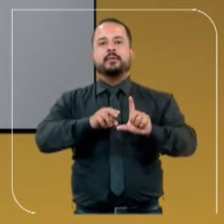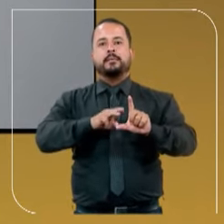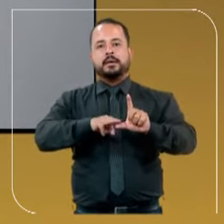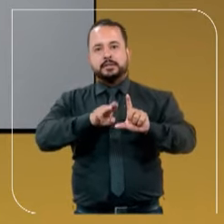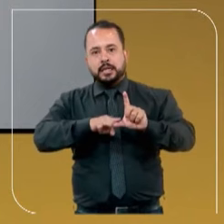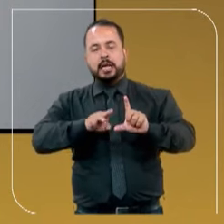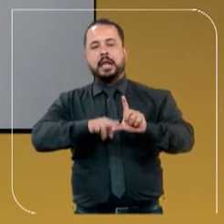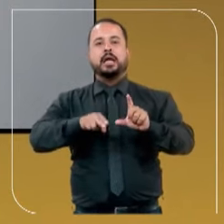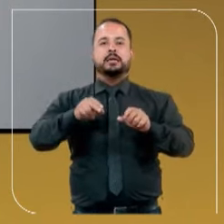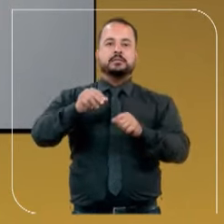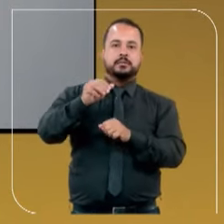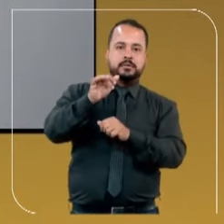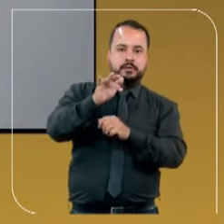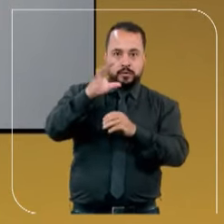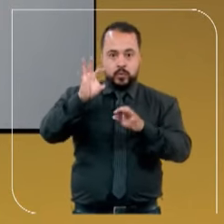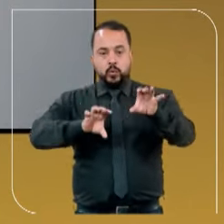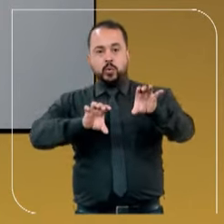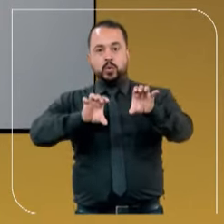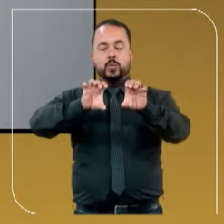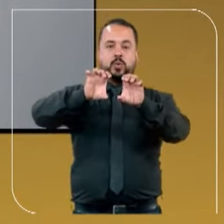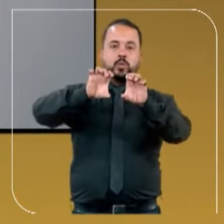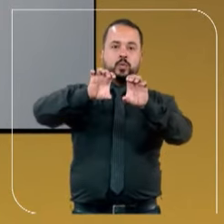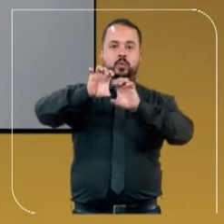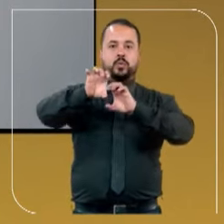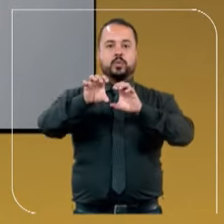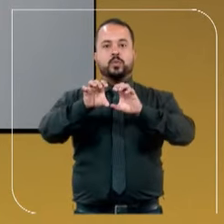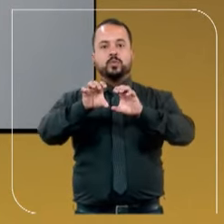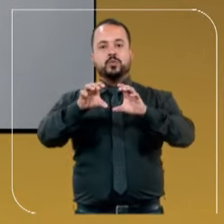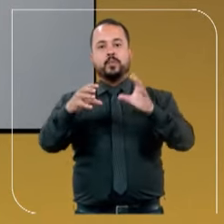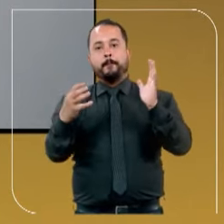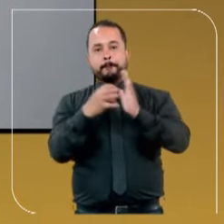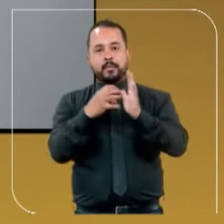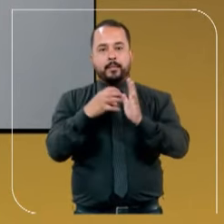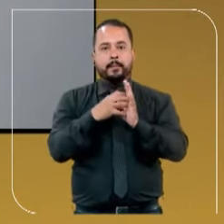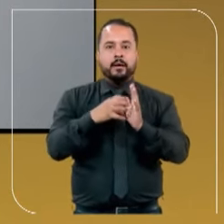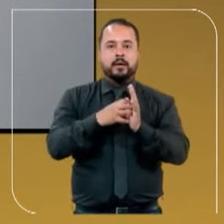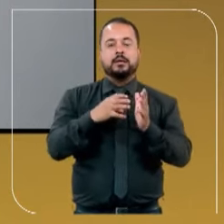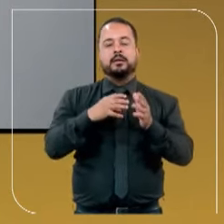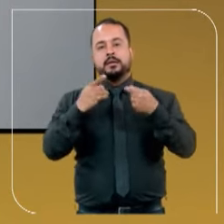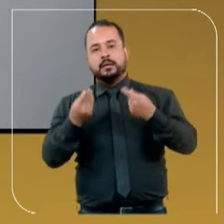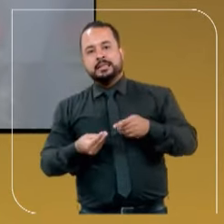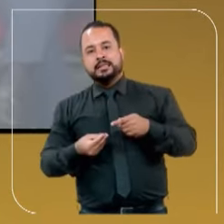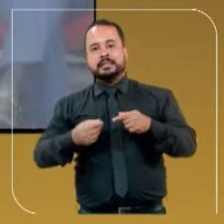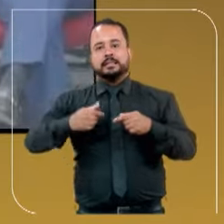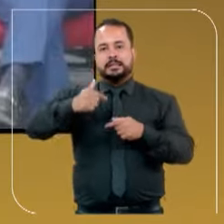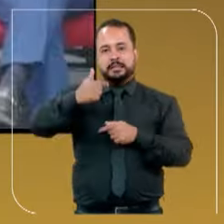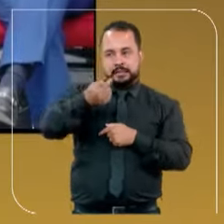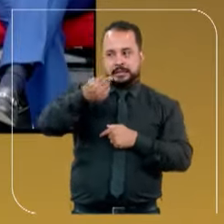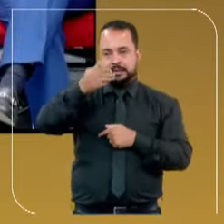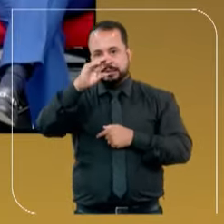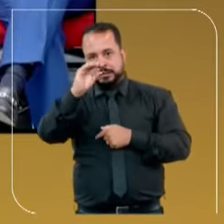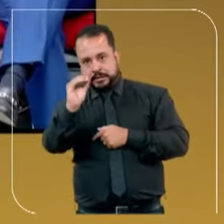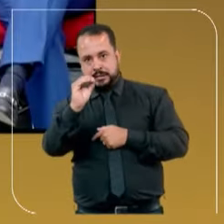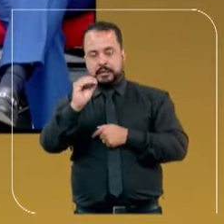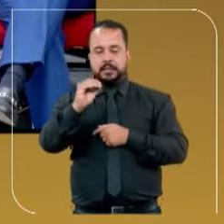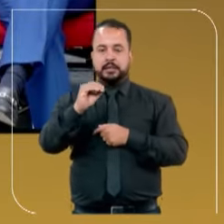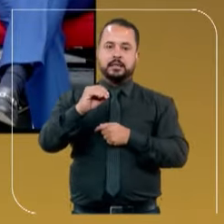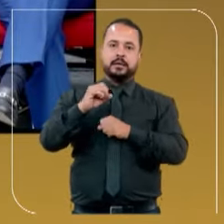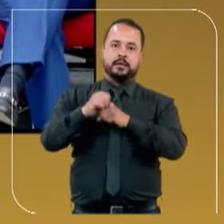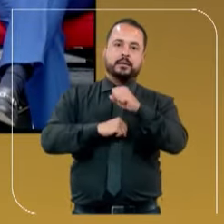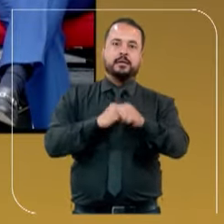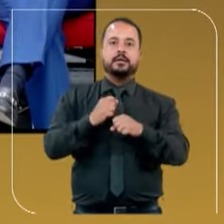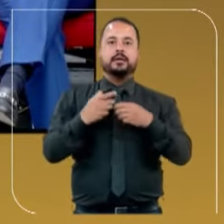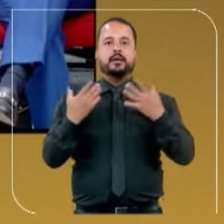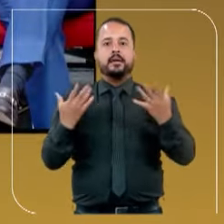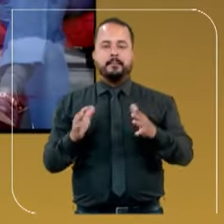público, não se quebra a isonomia, nós teremos mais 170, porque eles alcançaram folgadamente, com lastro, a média para aprovação